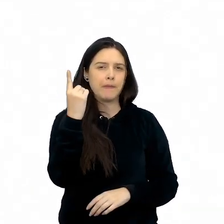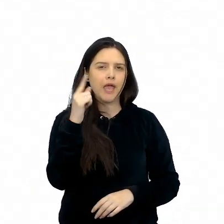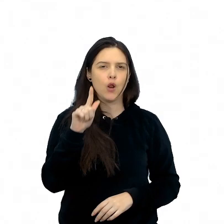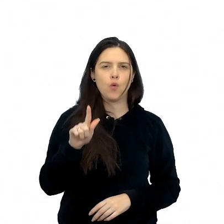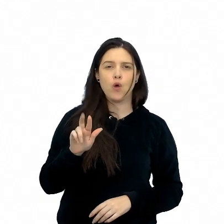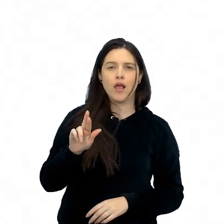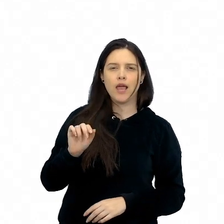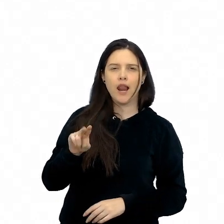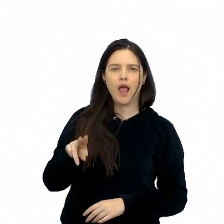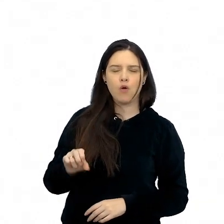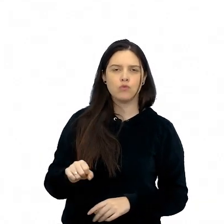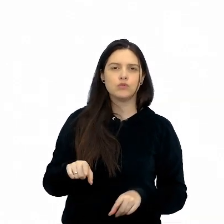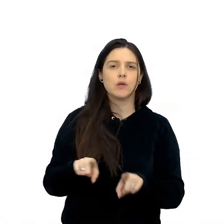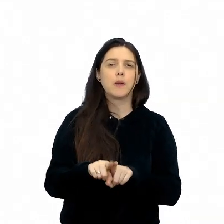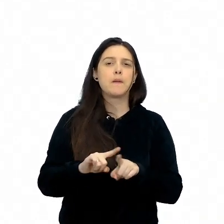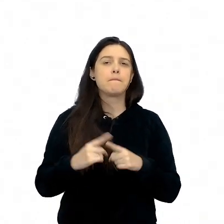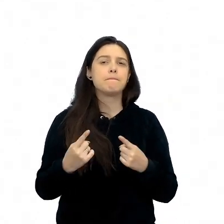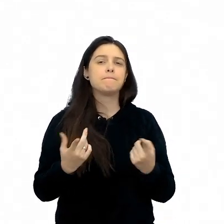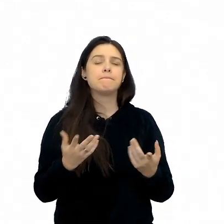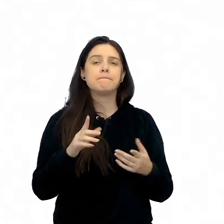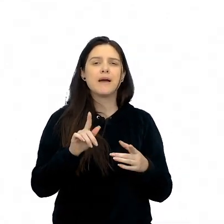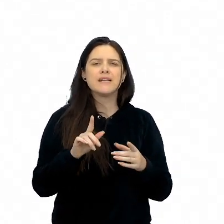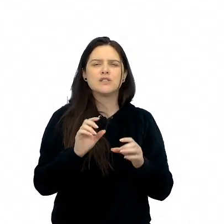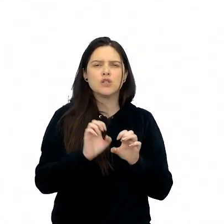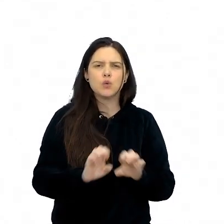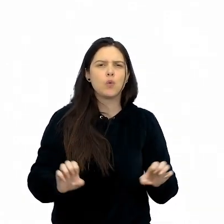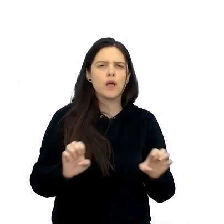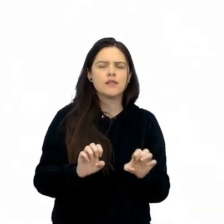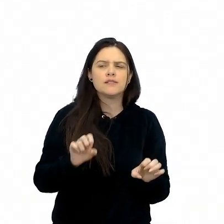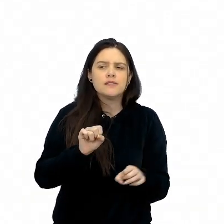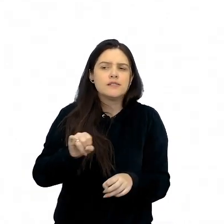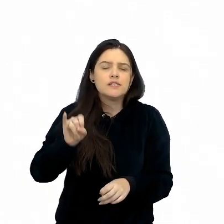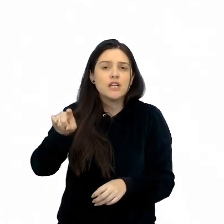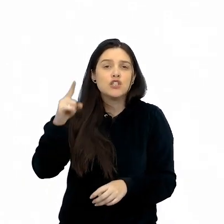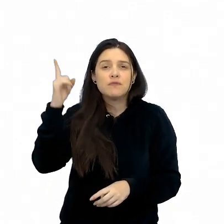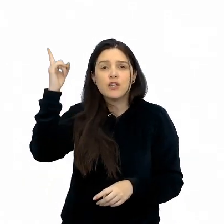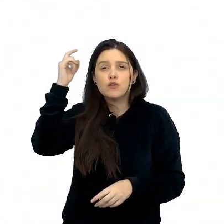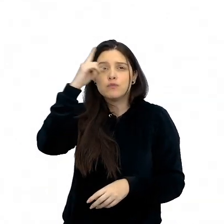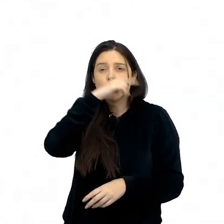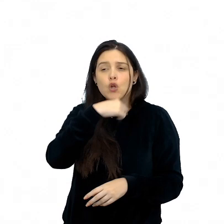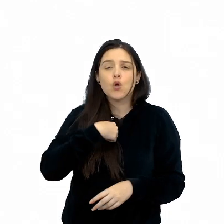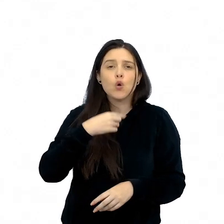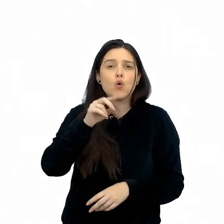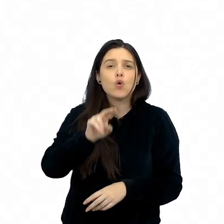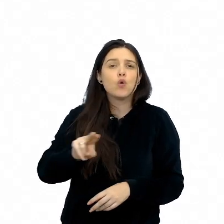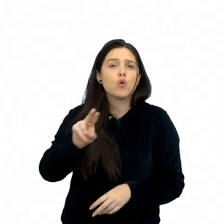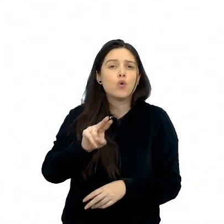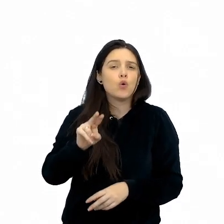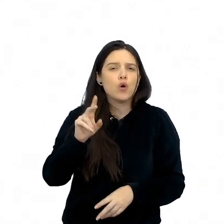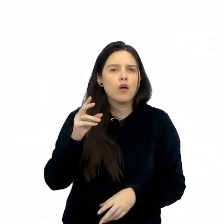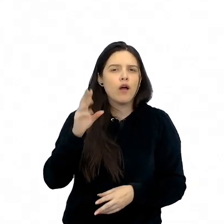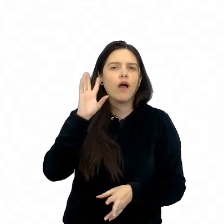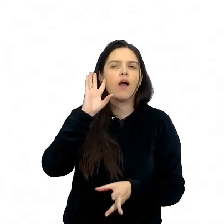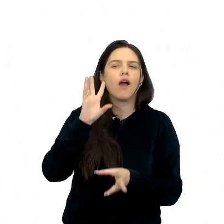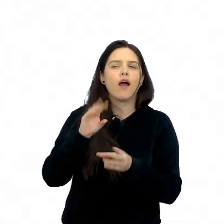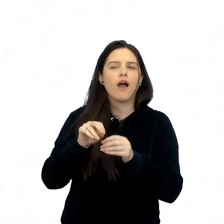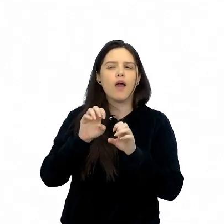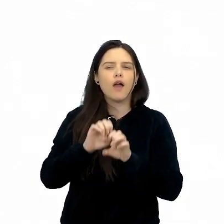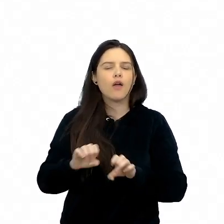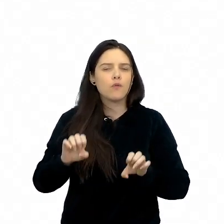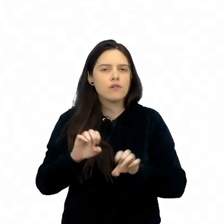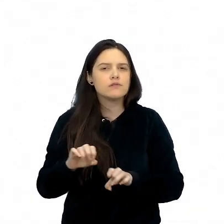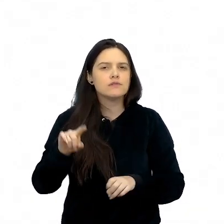dê conta de resolver uma equação do 1º grau. Então, se ele tiver dificuldade em resolver uma equação do 1º